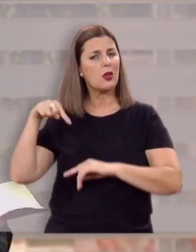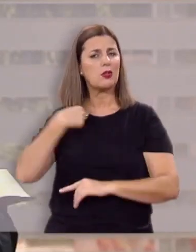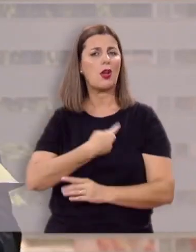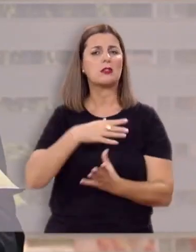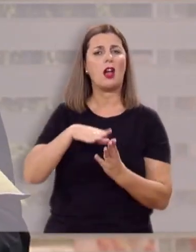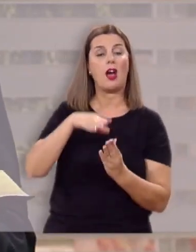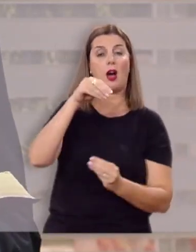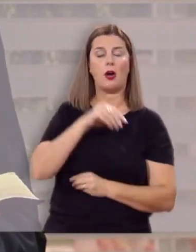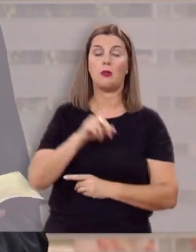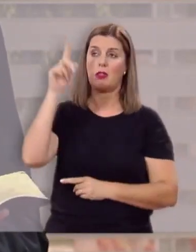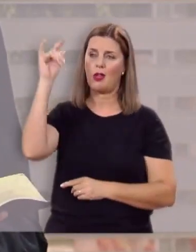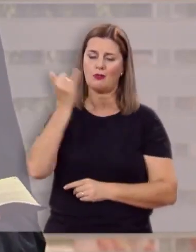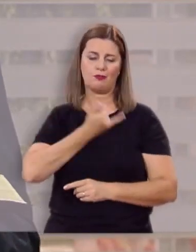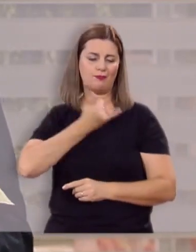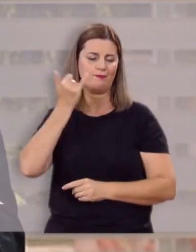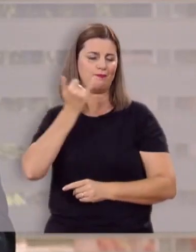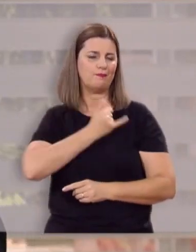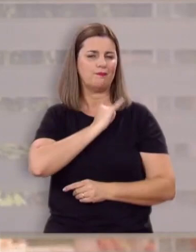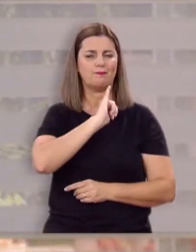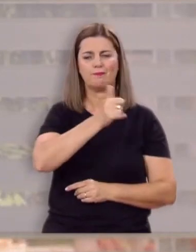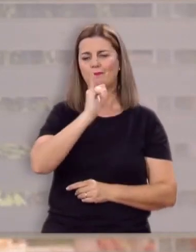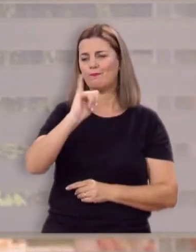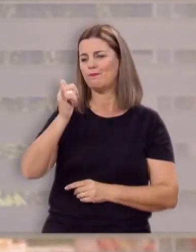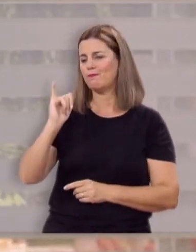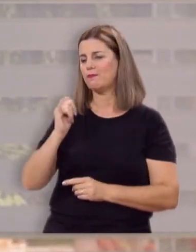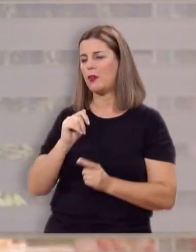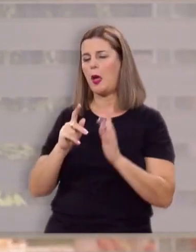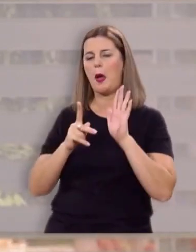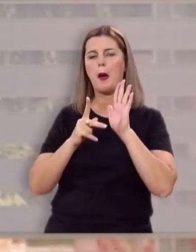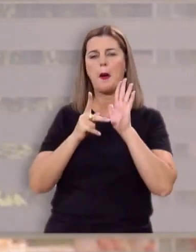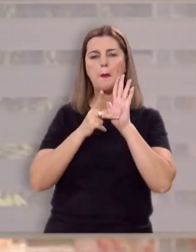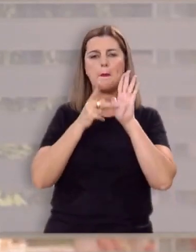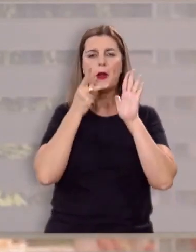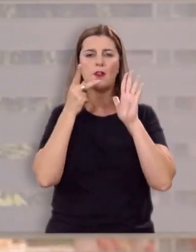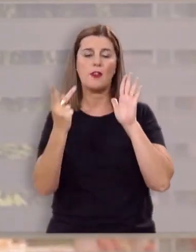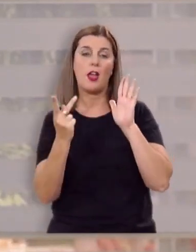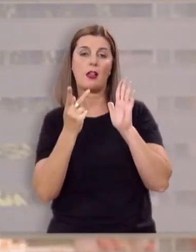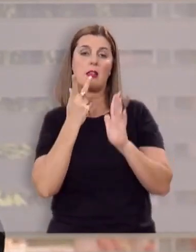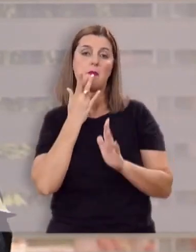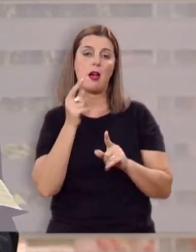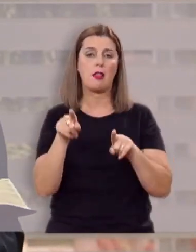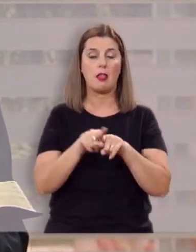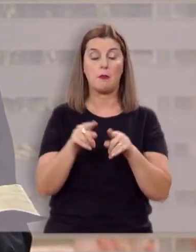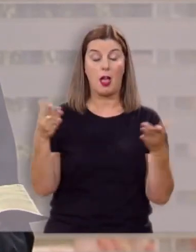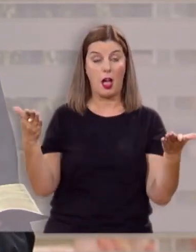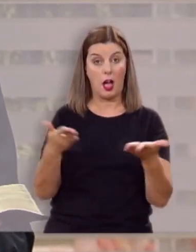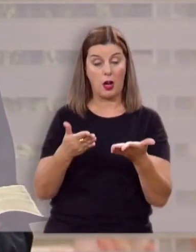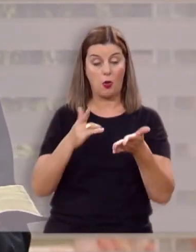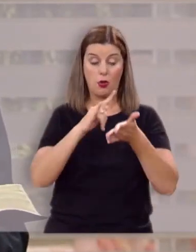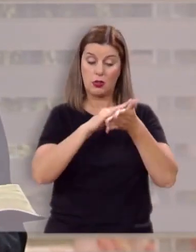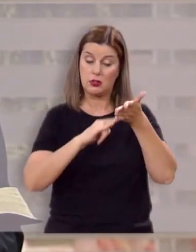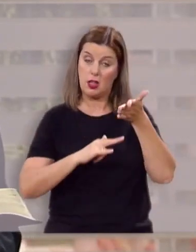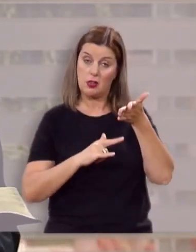Então, Deus falou muitas vezes, de muitas maneiras, aos pais pelos profetas, mas agora, diz o texto,